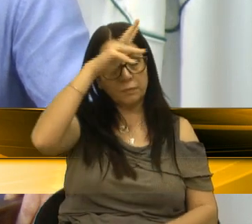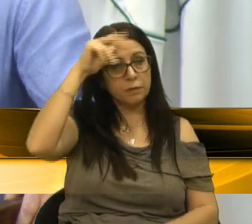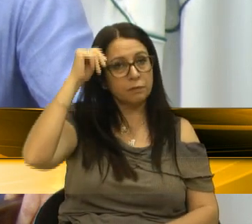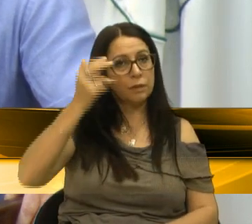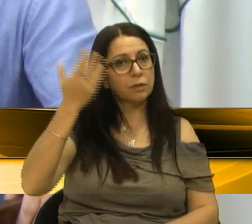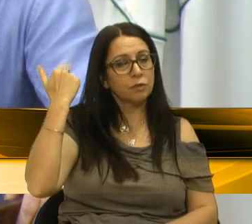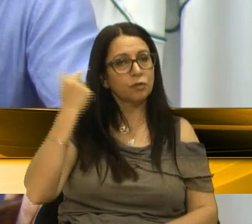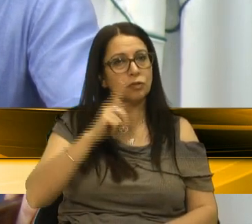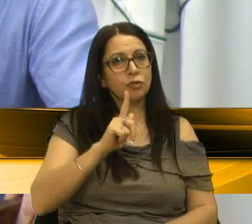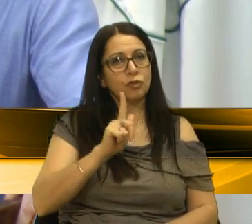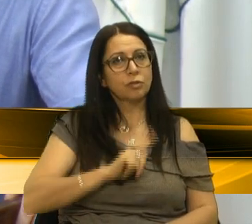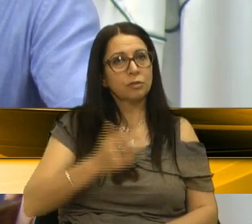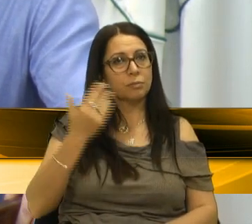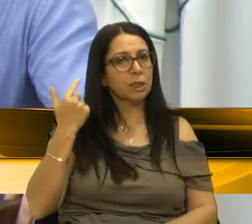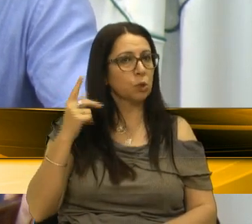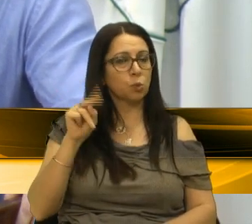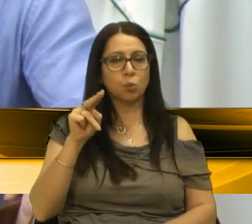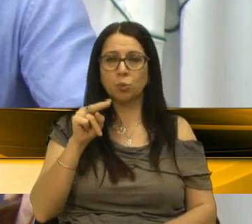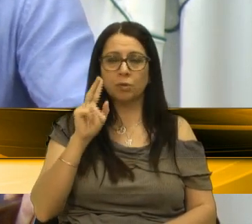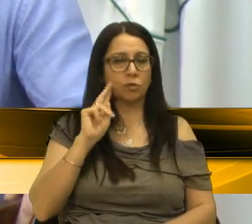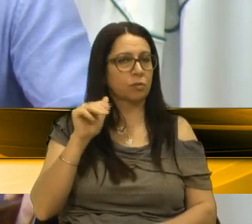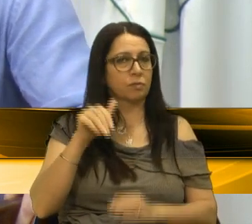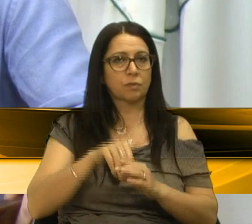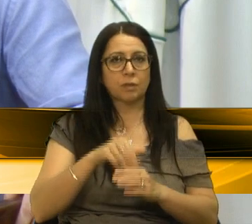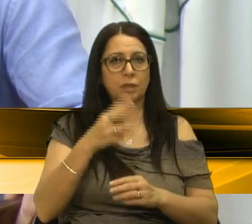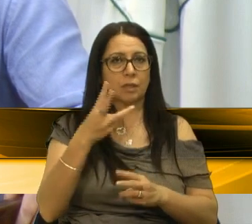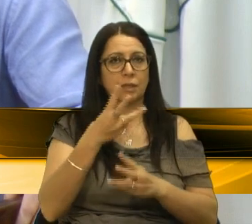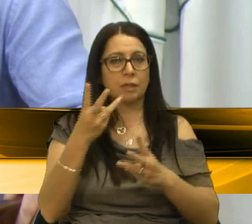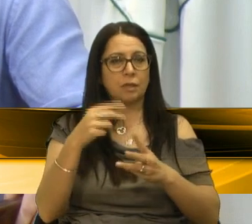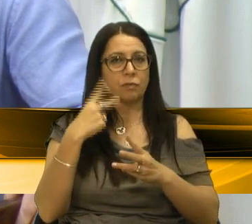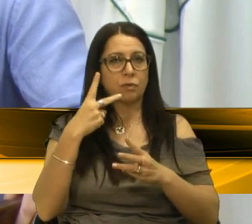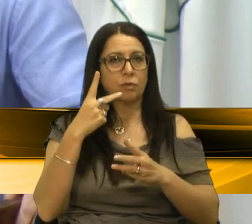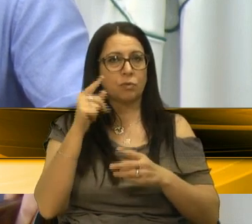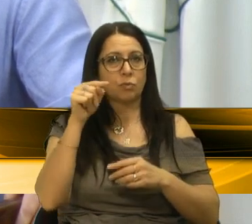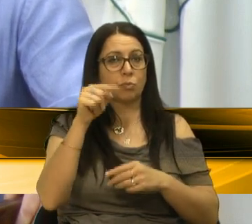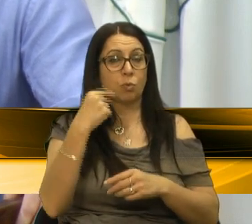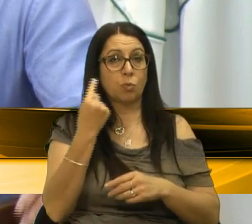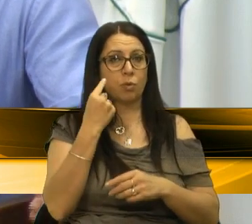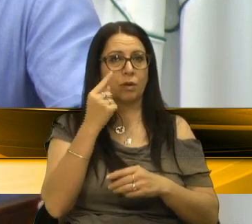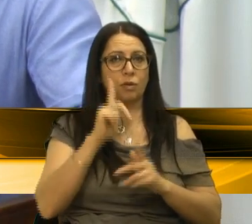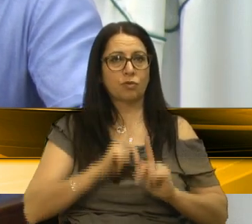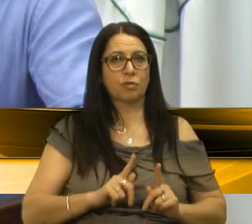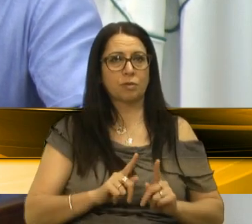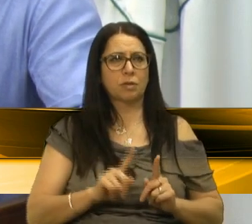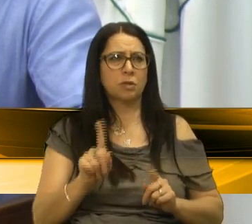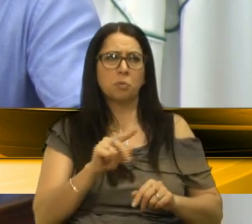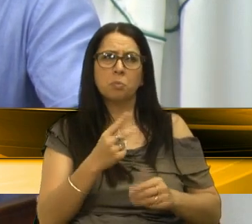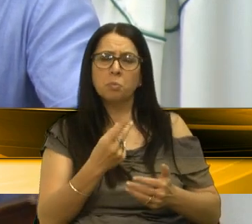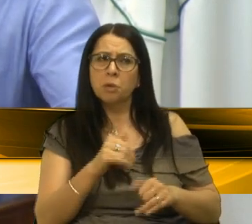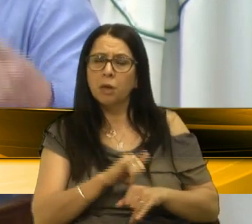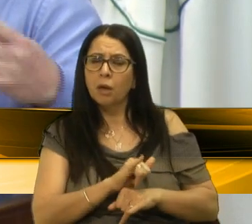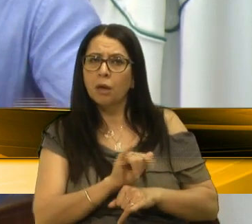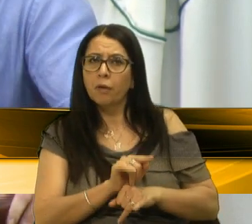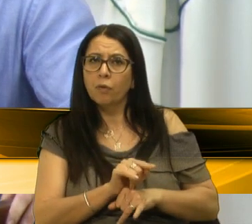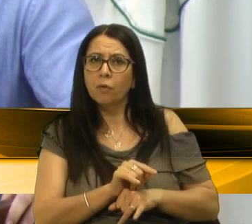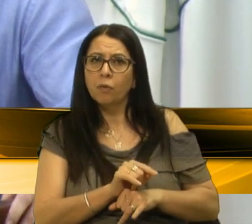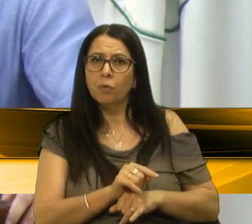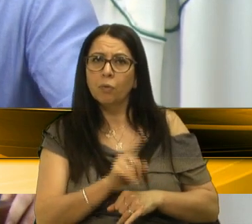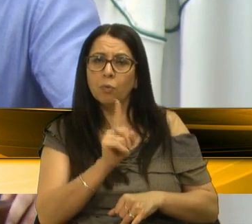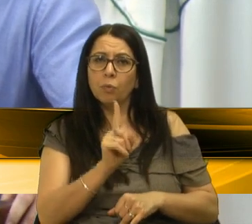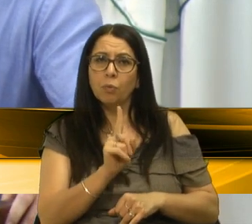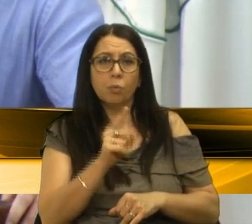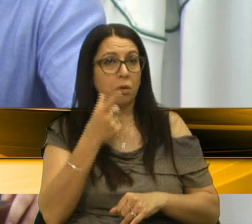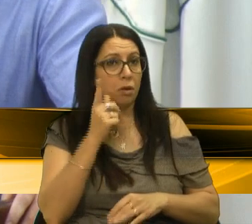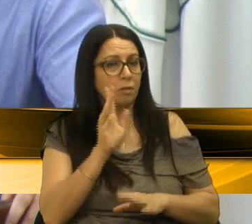e nunca tinham sido eleitos 3 vereadores numa única gestão. Se não me falha a memória, no máximo 1. E